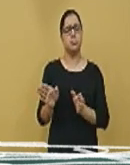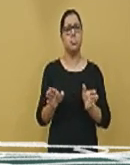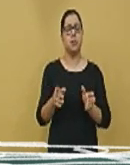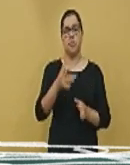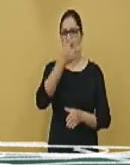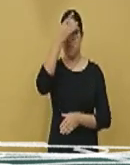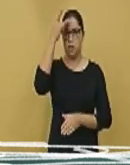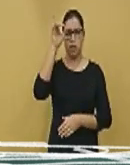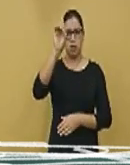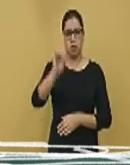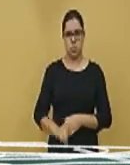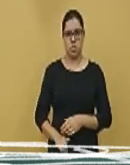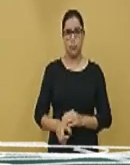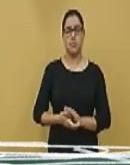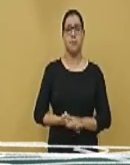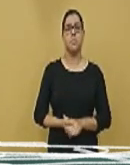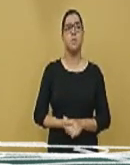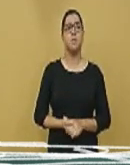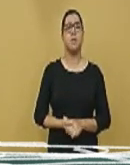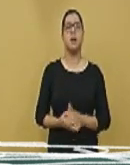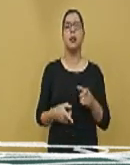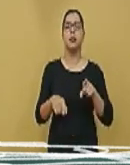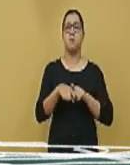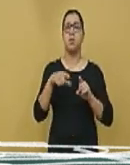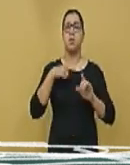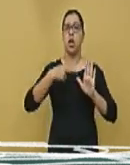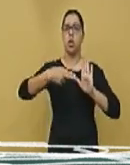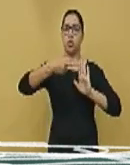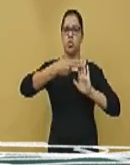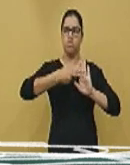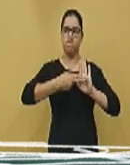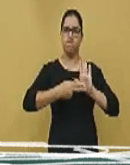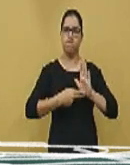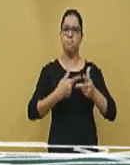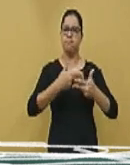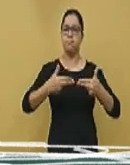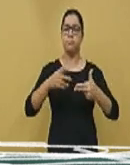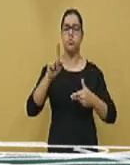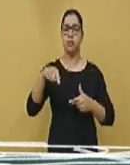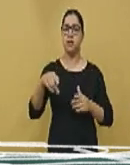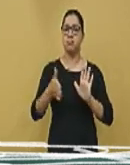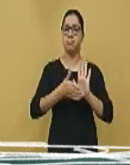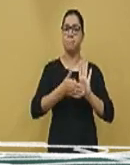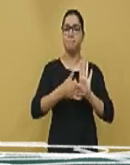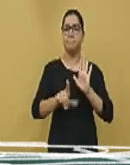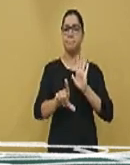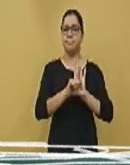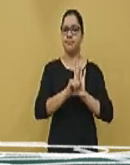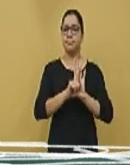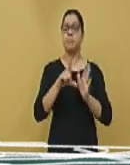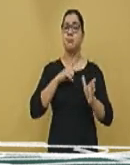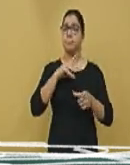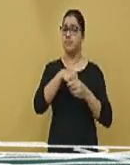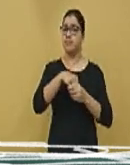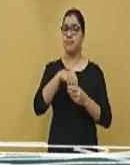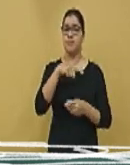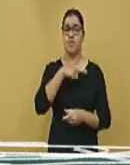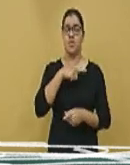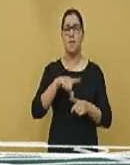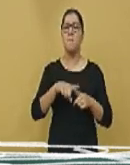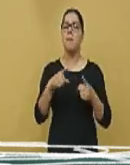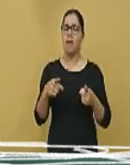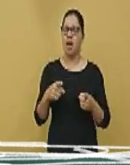com deficiência. As normativas da acessibilidade já estavam estabelecidas em lei. E, mesmo assim, nós tivemos